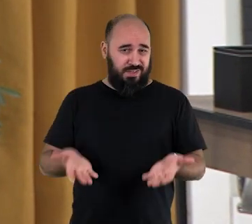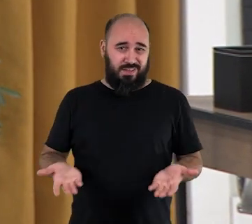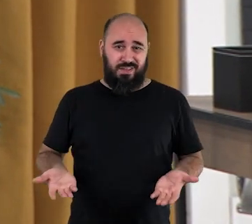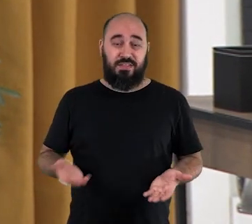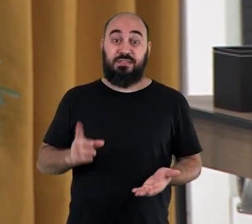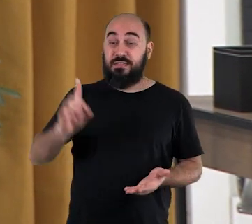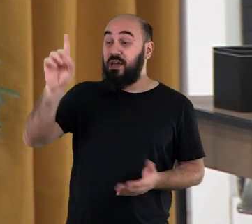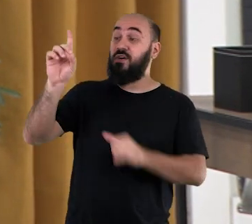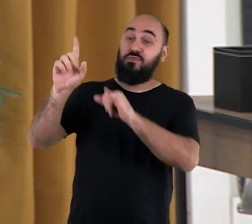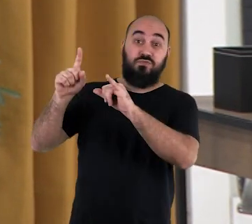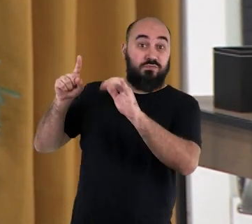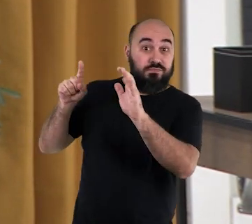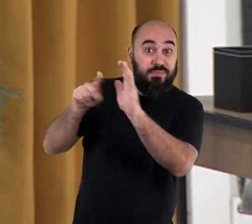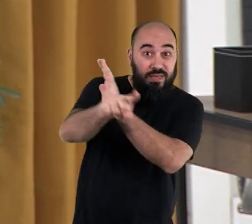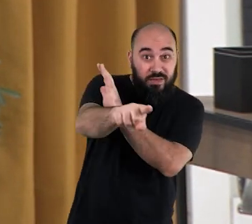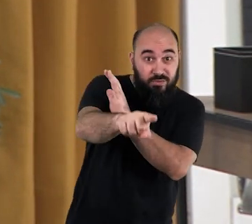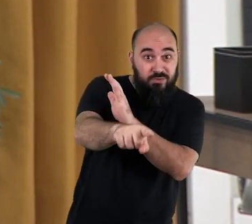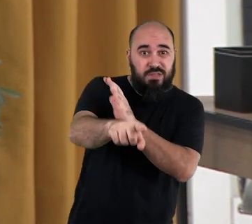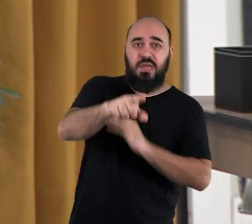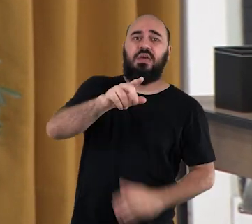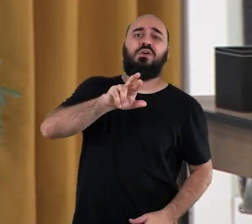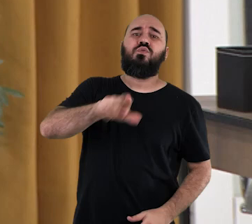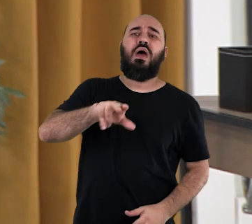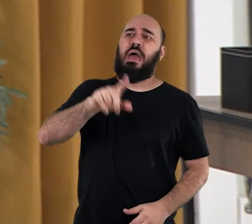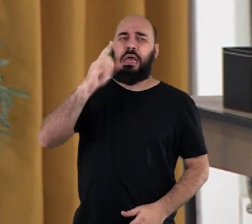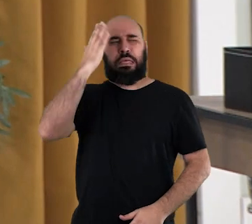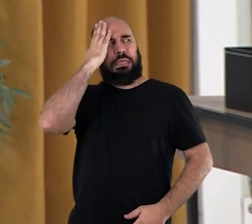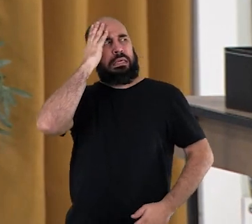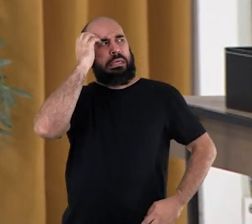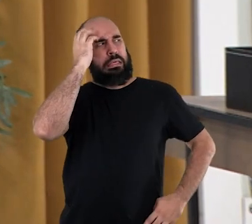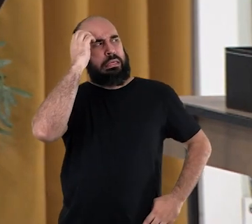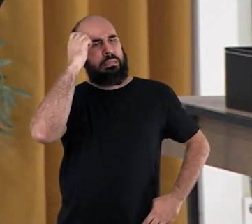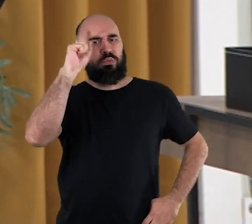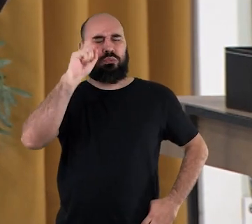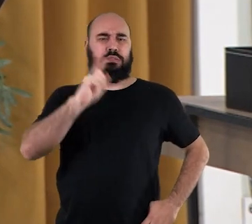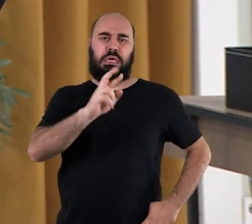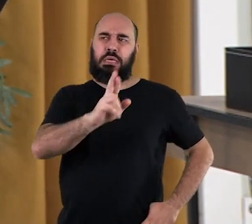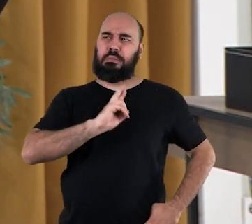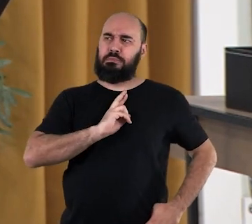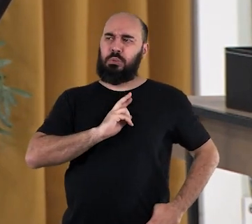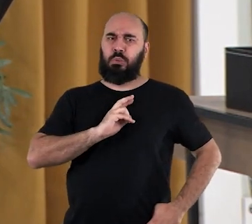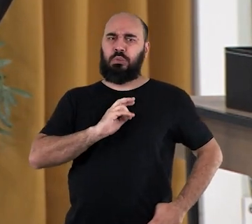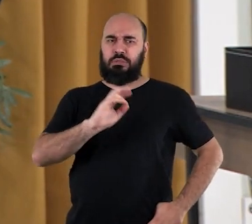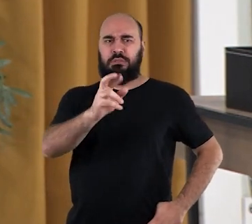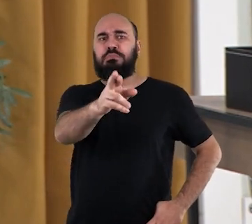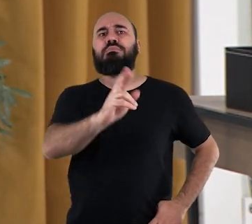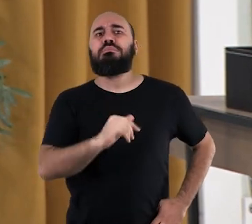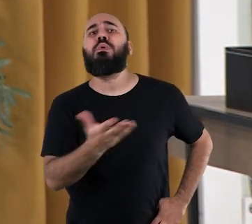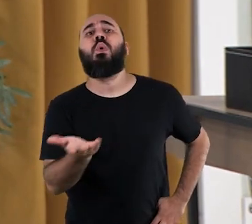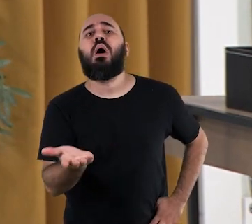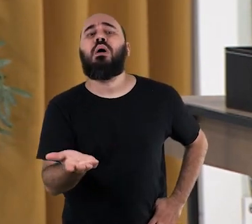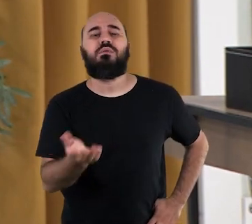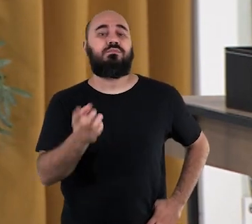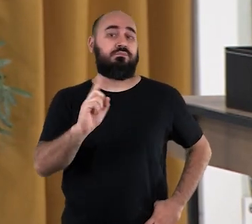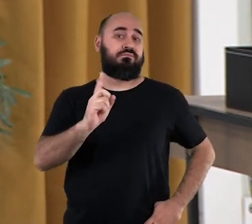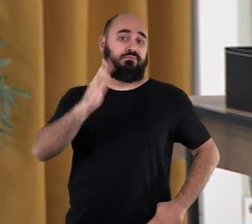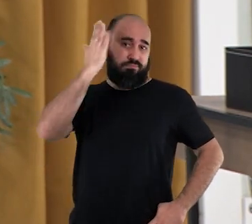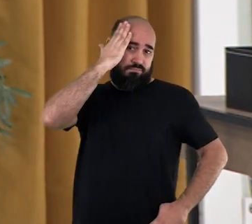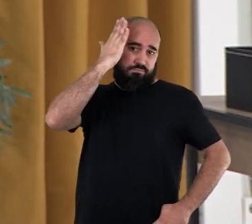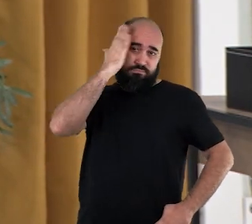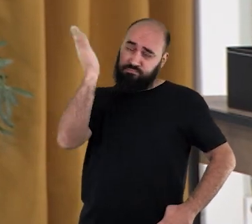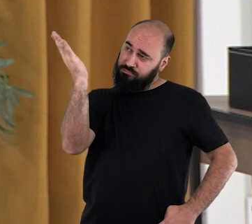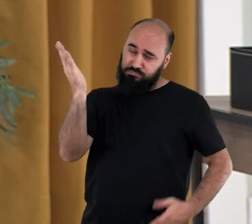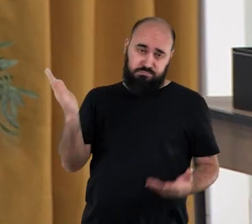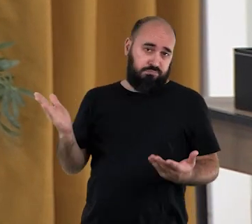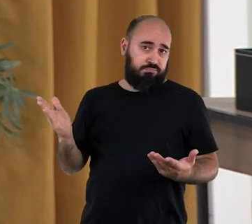faz pergunta a nós, não é que Ele precisa da resposta, não é que Ele não saiba a resposta, Deus sempre está querendo nos